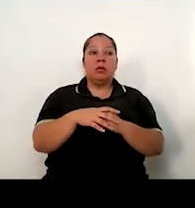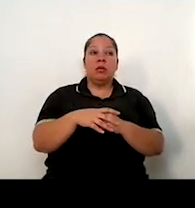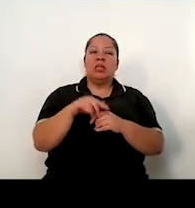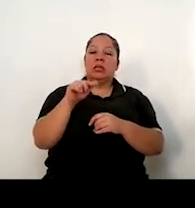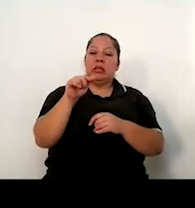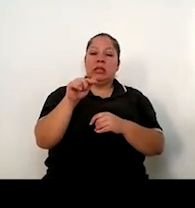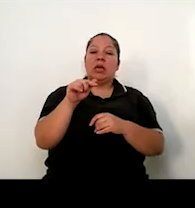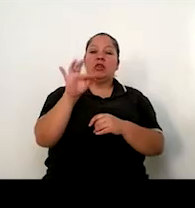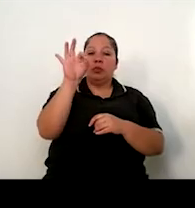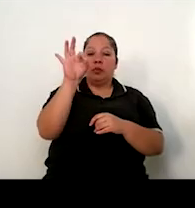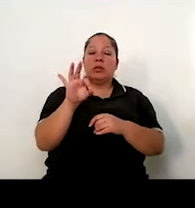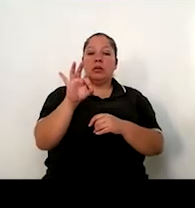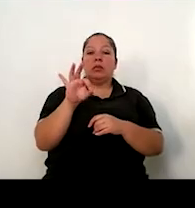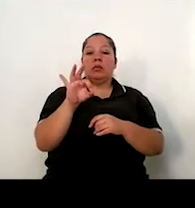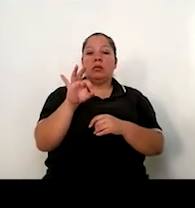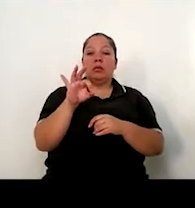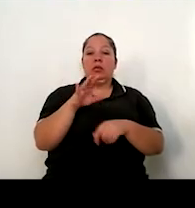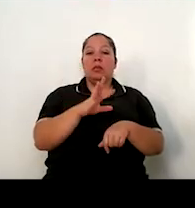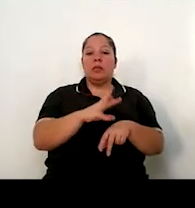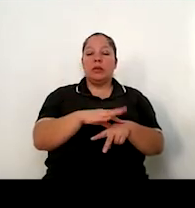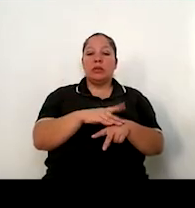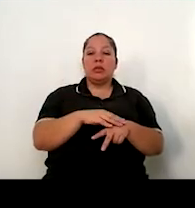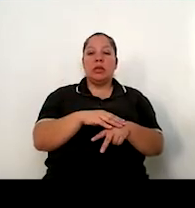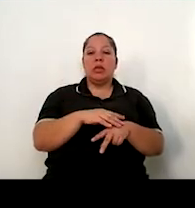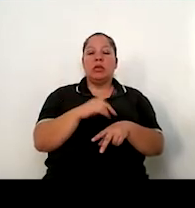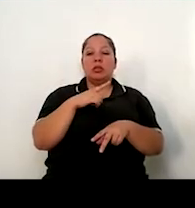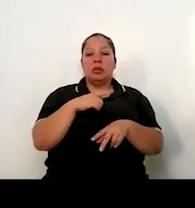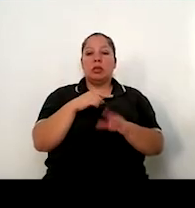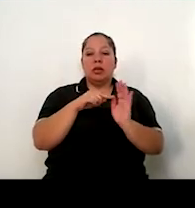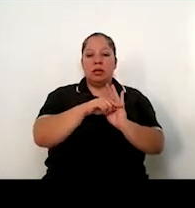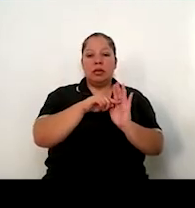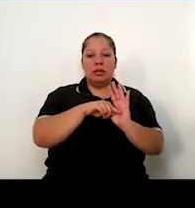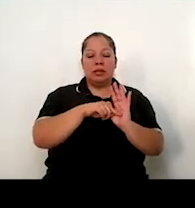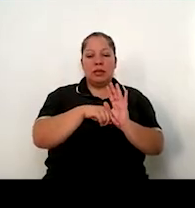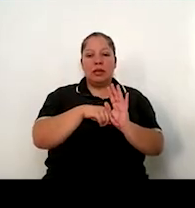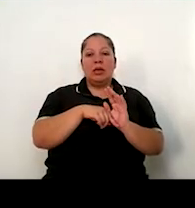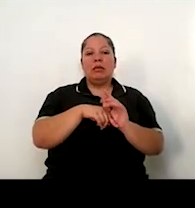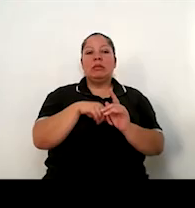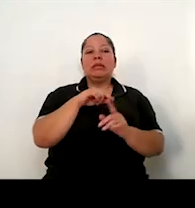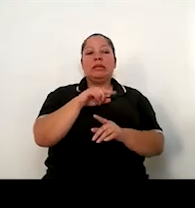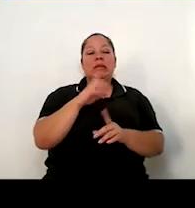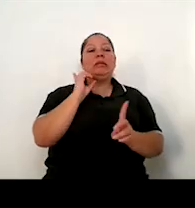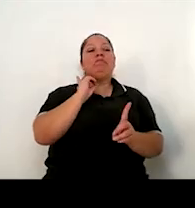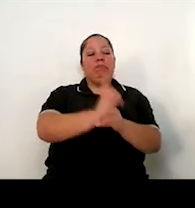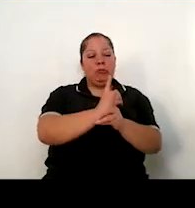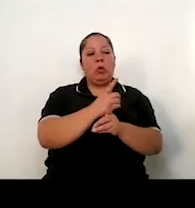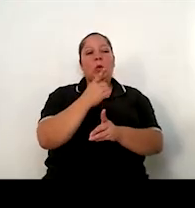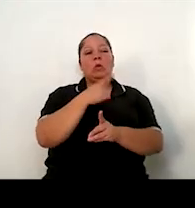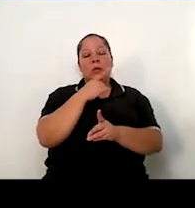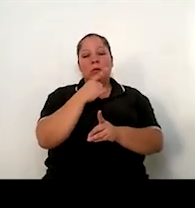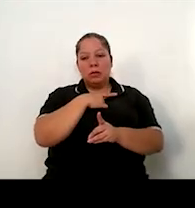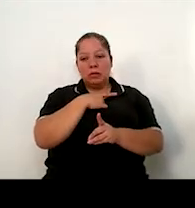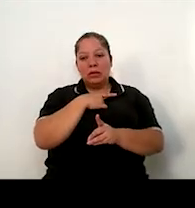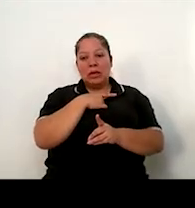dos pacientes que vão fazer o sangue oculto vai vir positivo, então se a gente colocar isso em números para a população